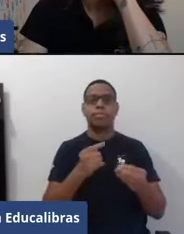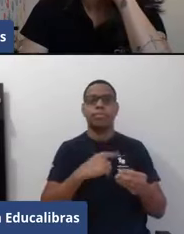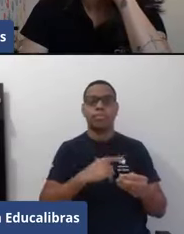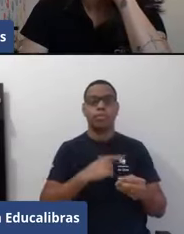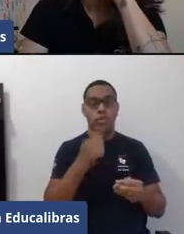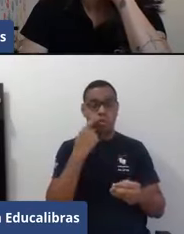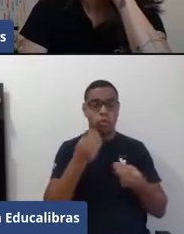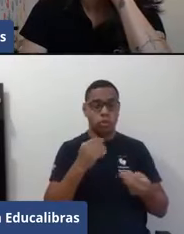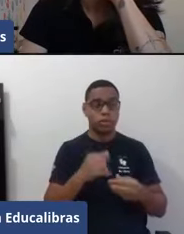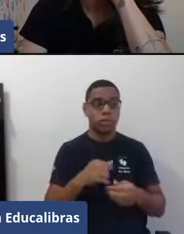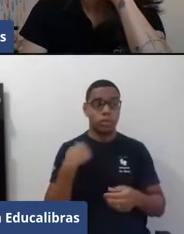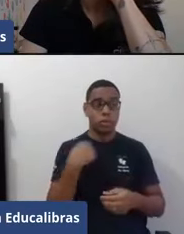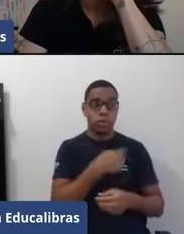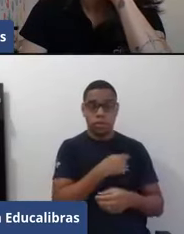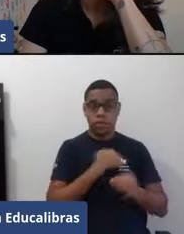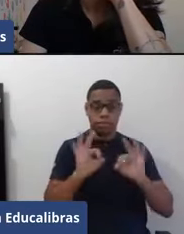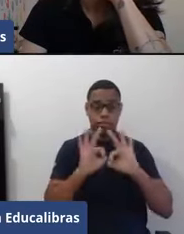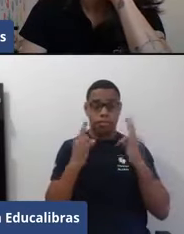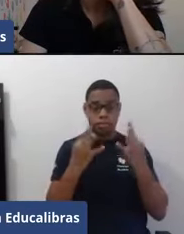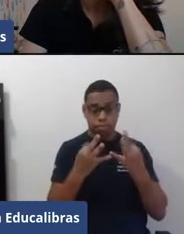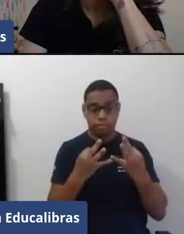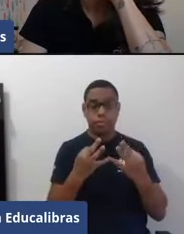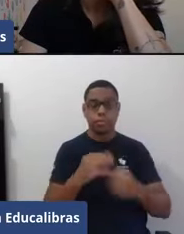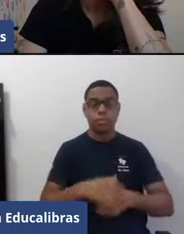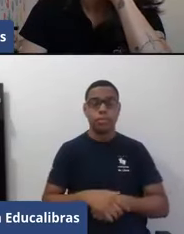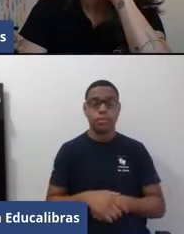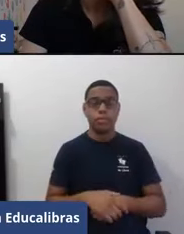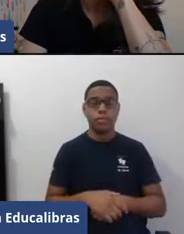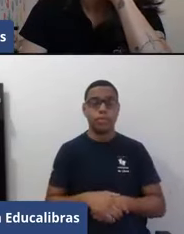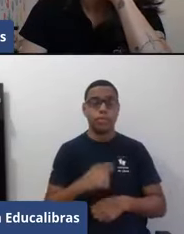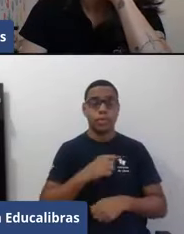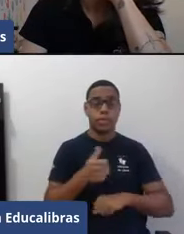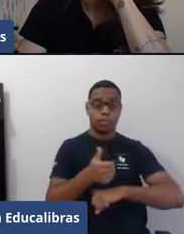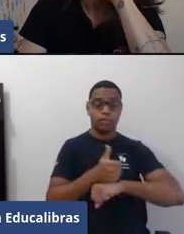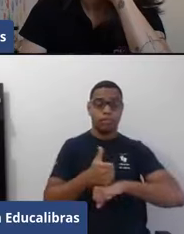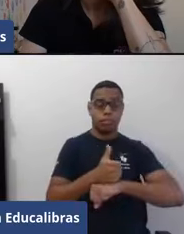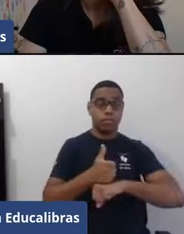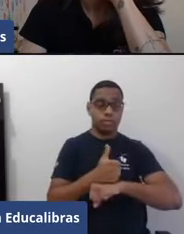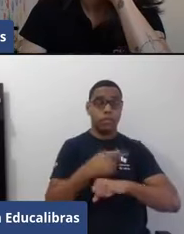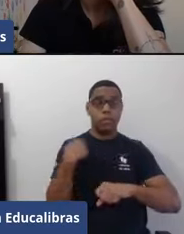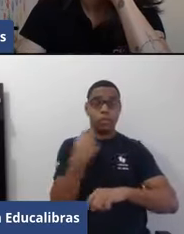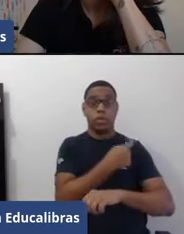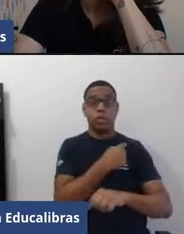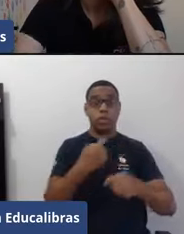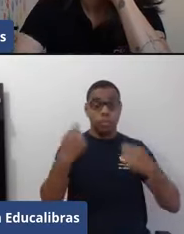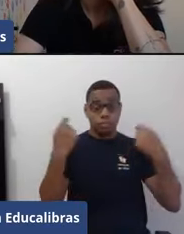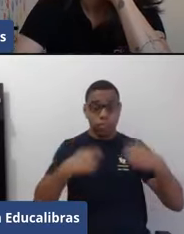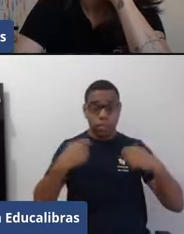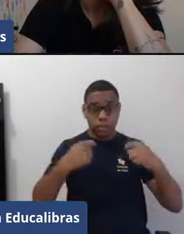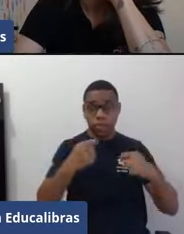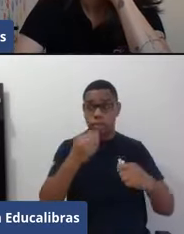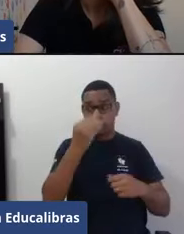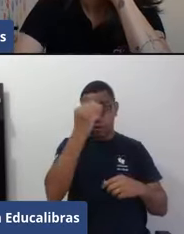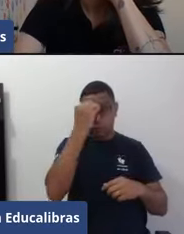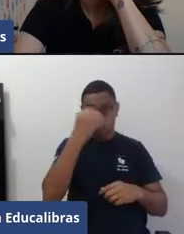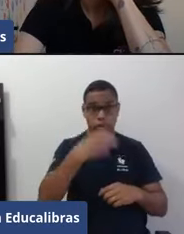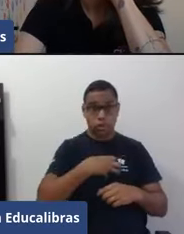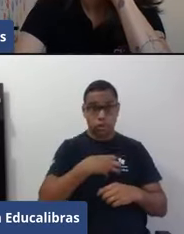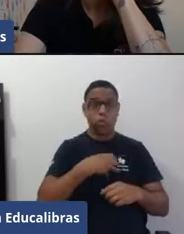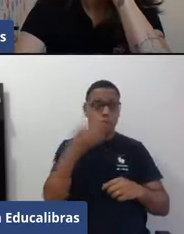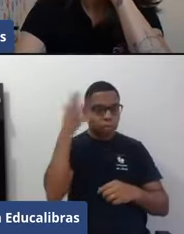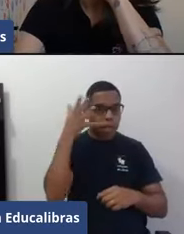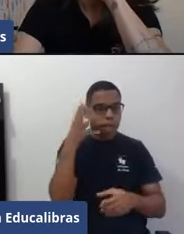escola. Nós, famílias, com os profissionais, precisamos desenvolver esse tipo de